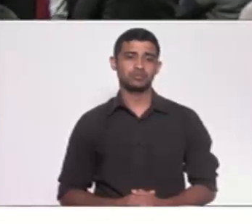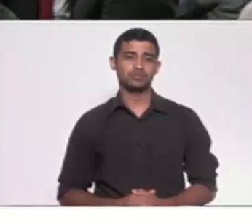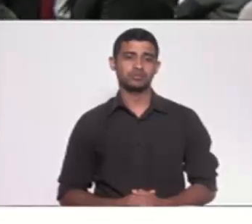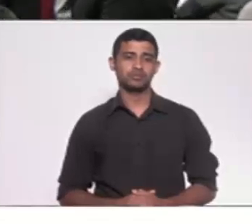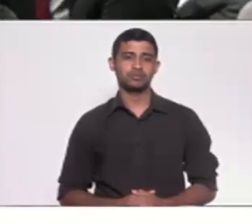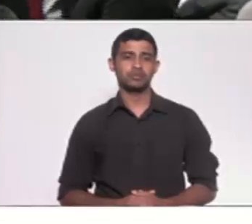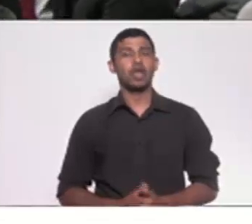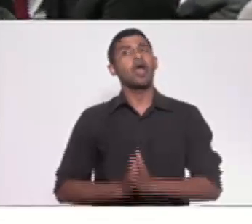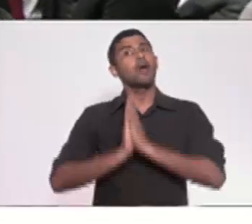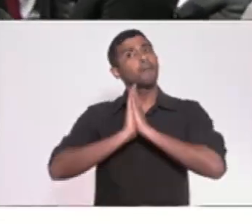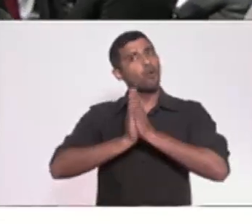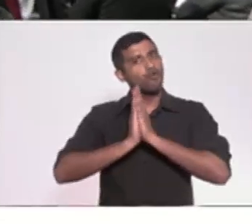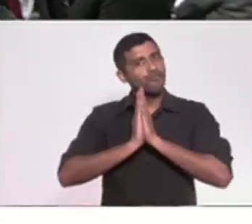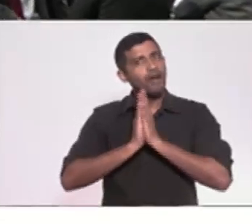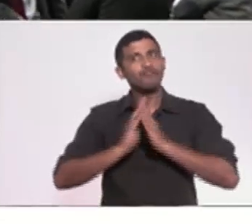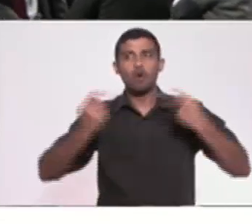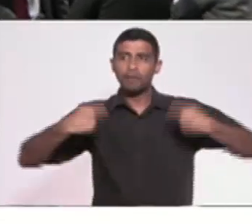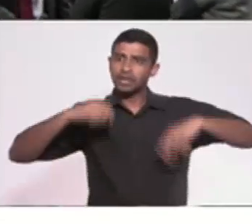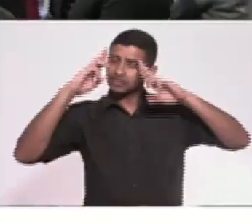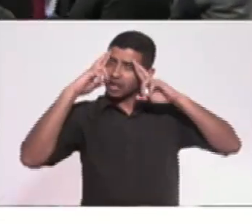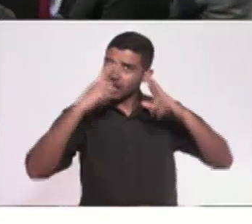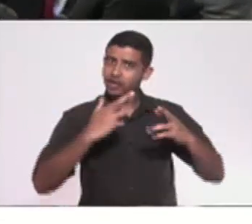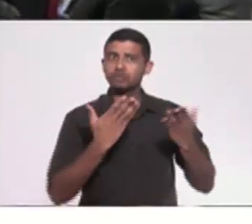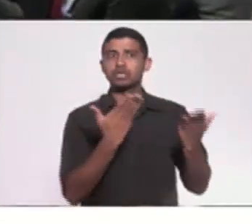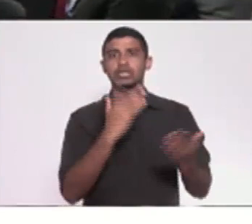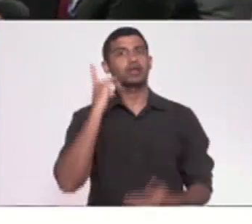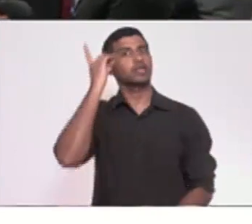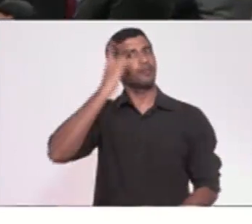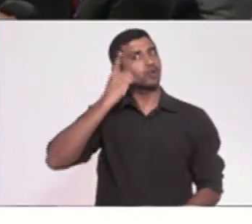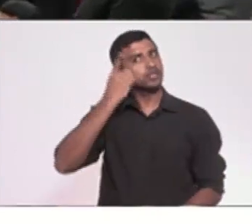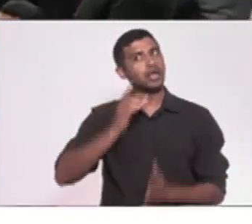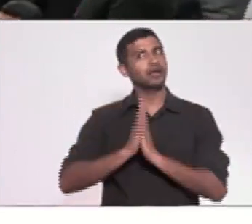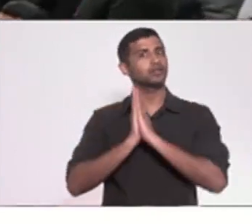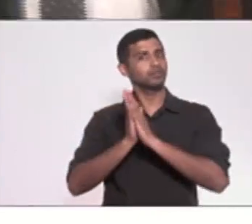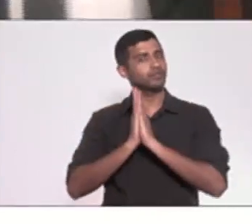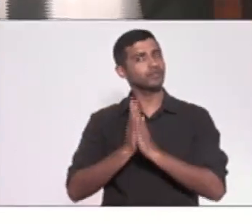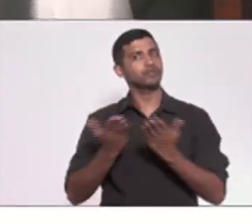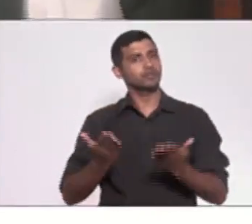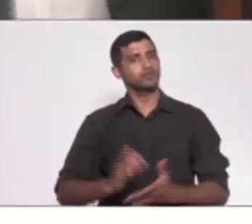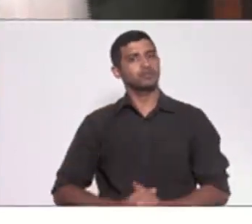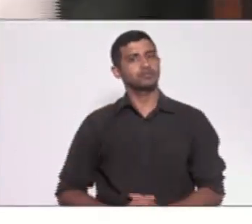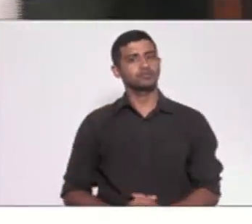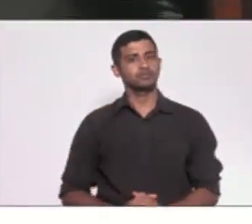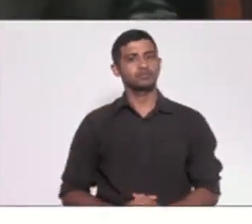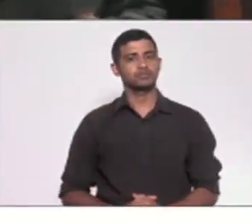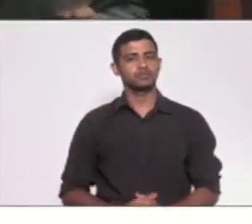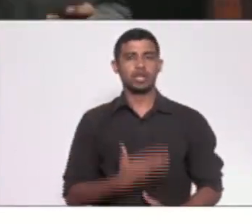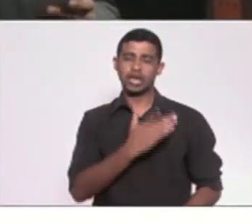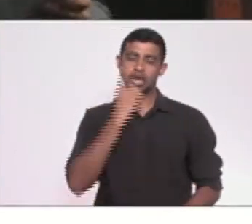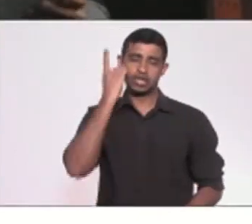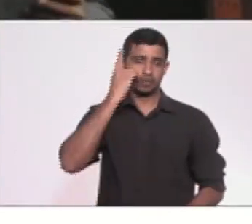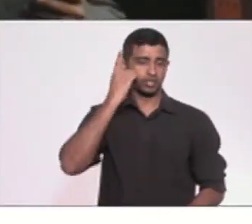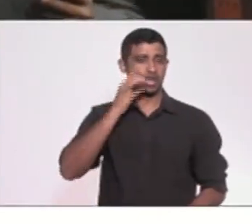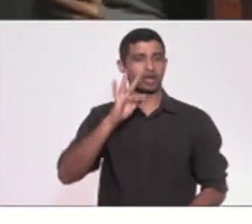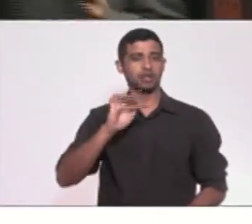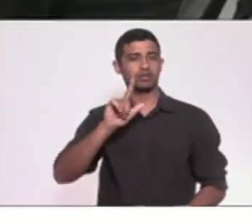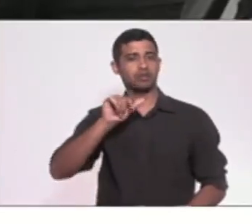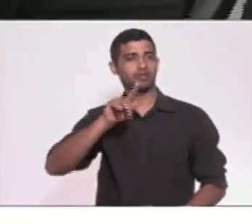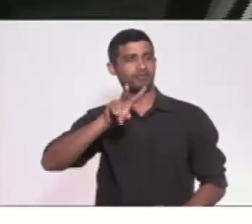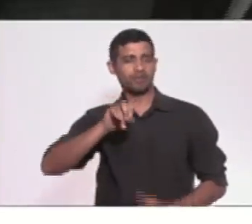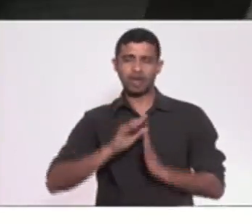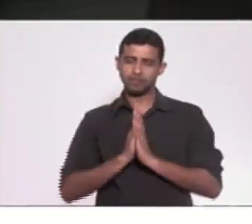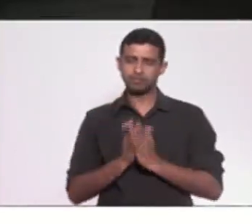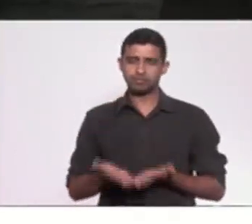Precisamos respeitar a fala do parlamentar, por gentileza. Deputado Flávio, por favor. A